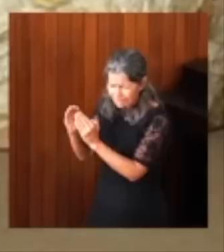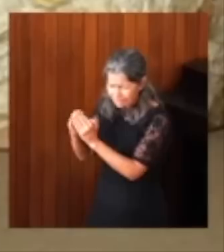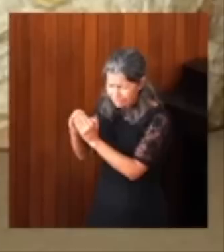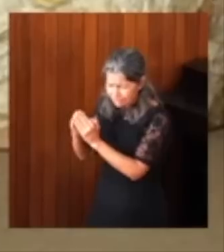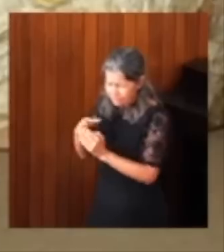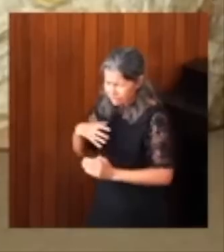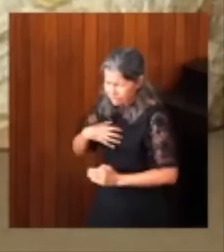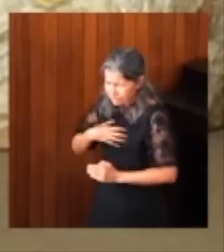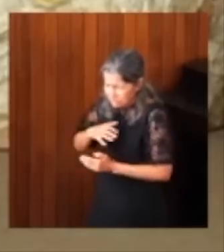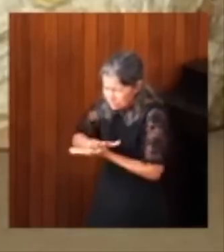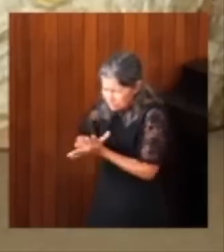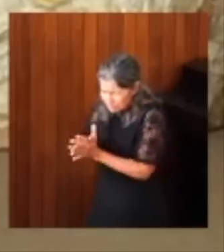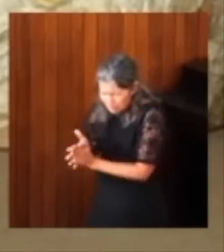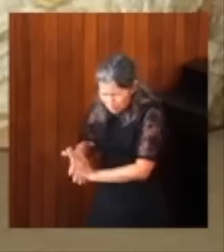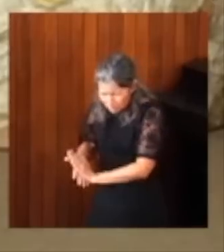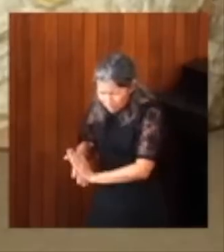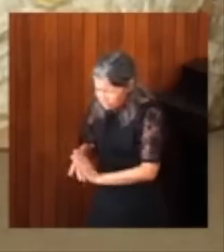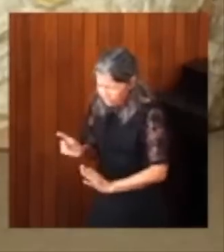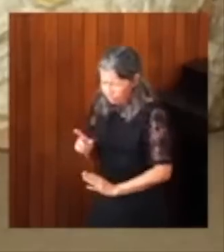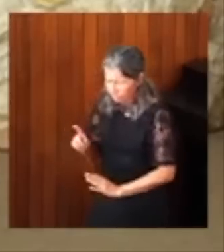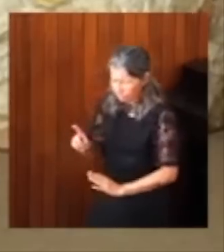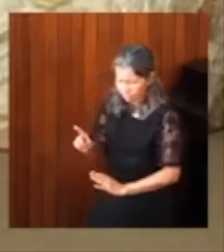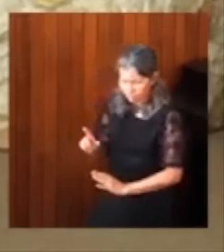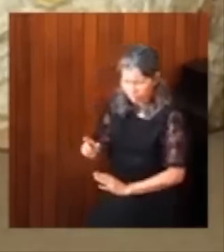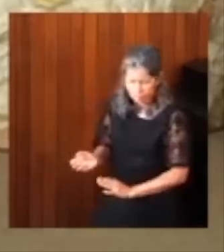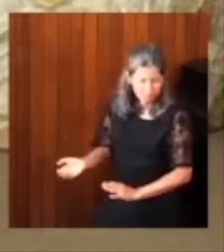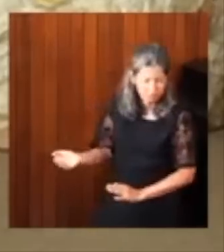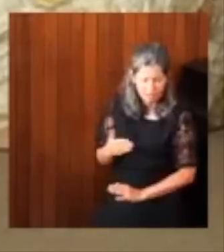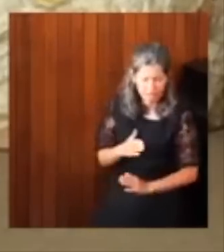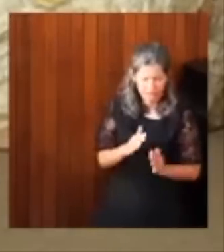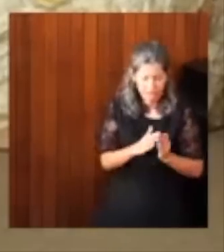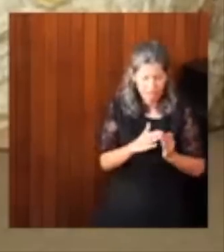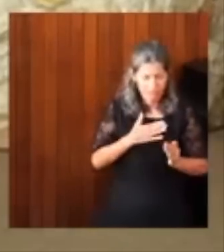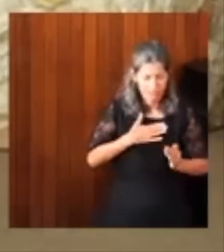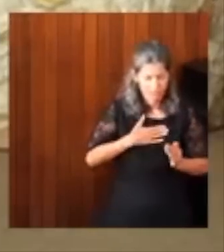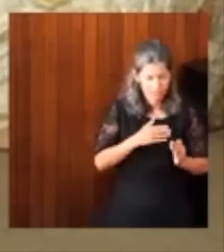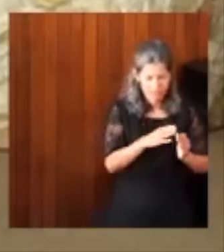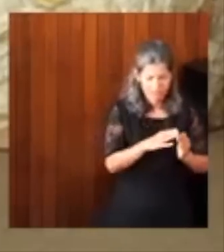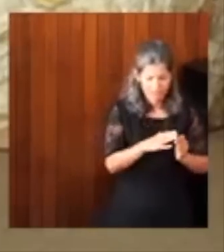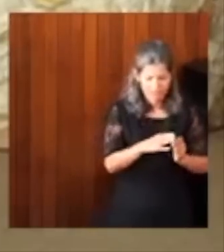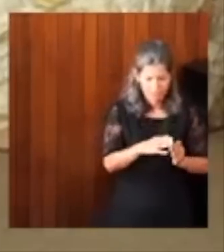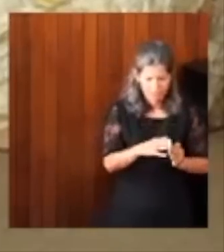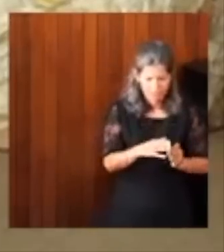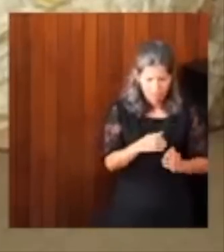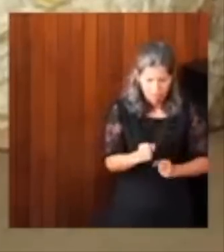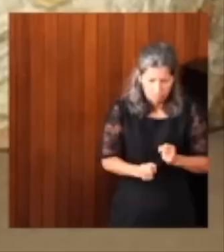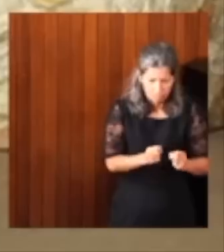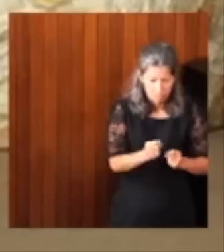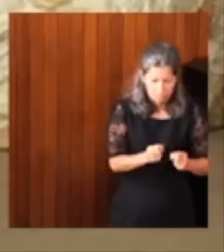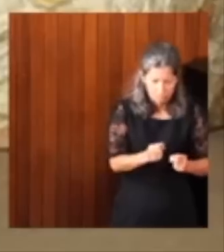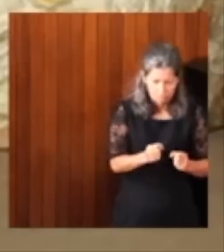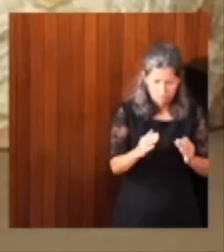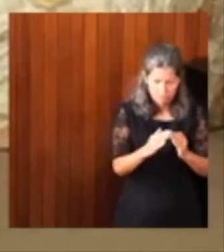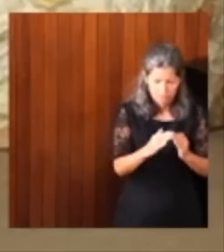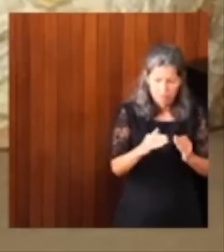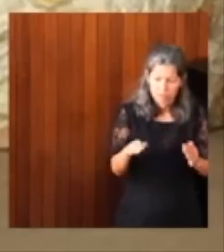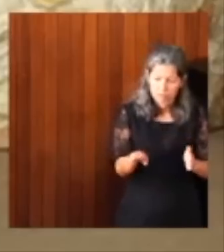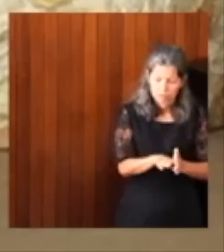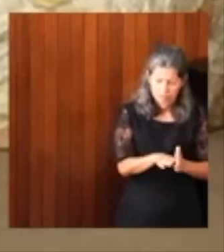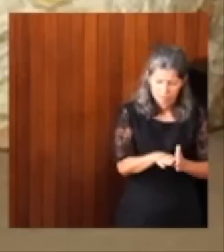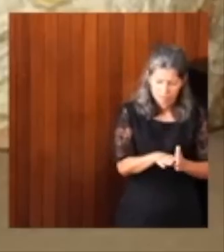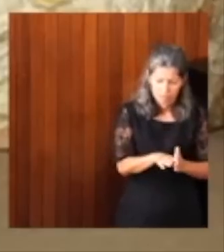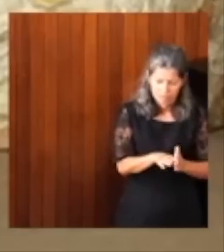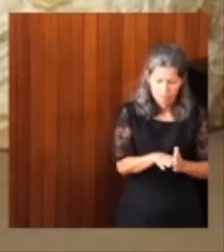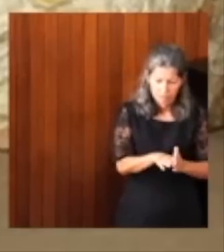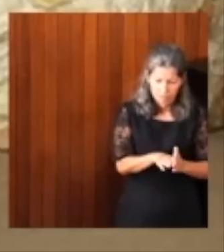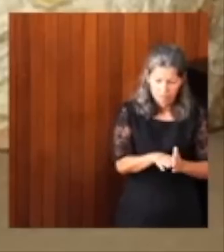destruir. E eu disse, não, eu vou para casa, obrigado, mas eu vou embora. Eu fui apavorado para casa. Quando cheguei em casa,